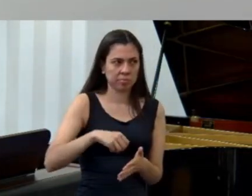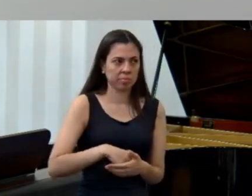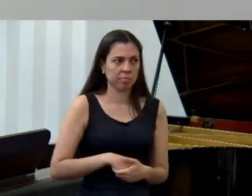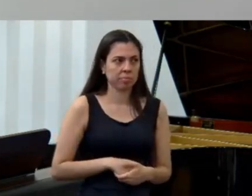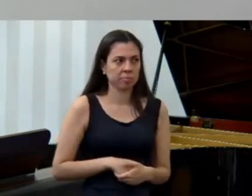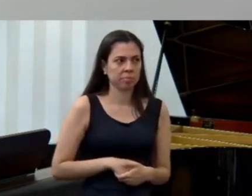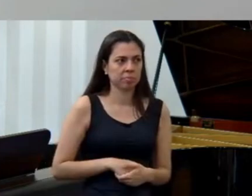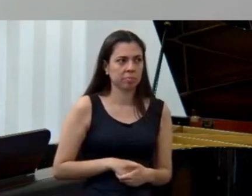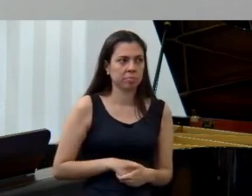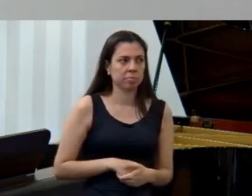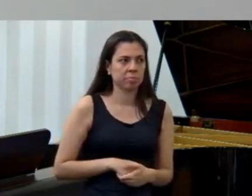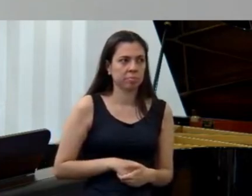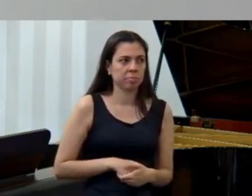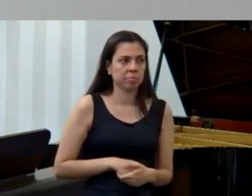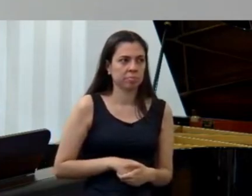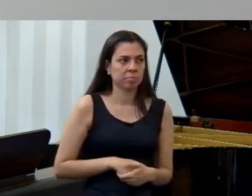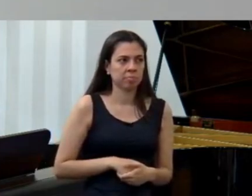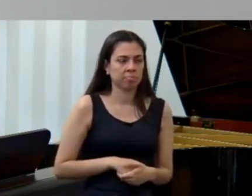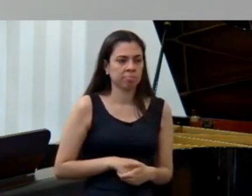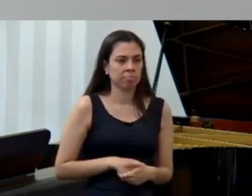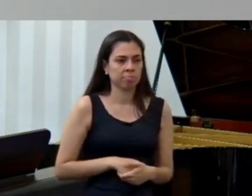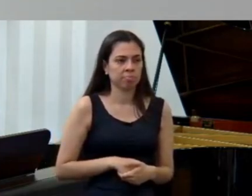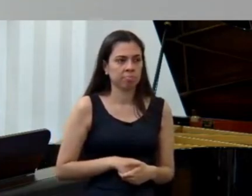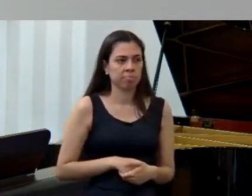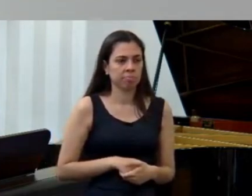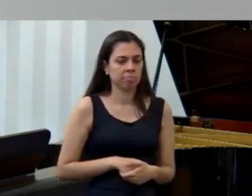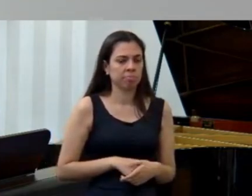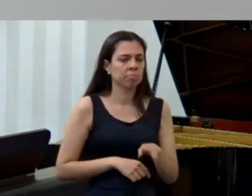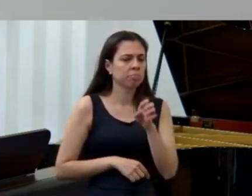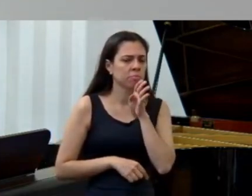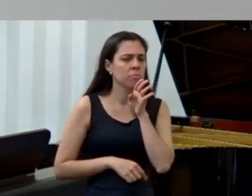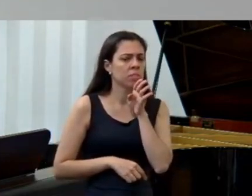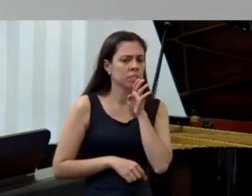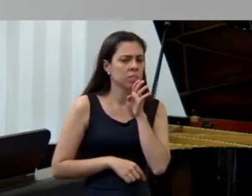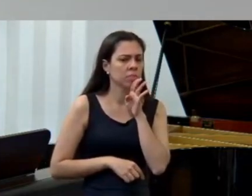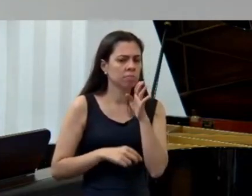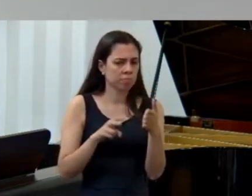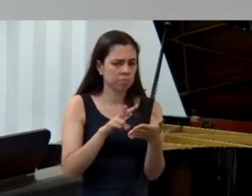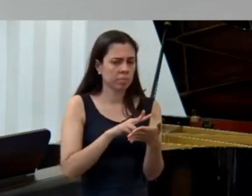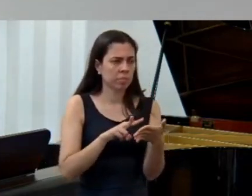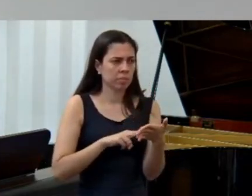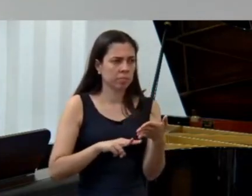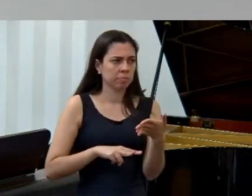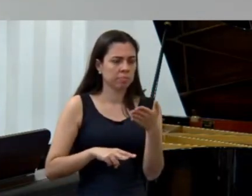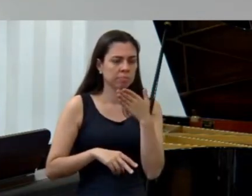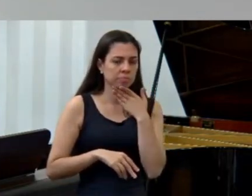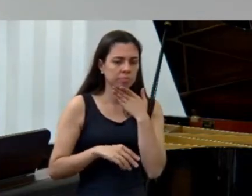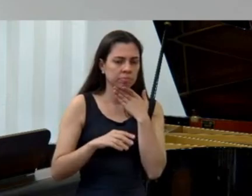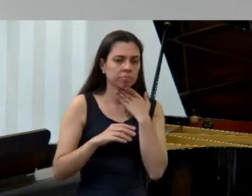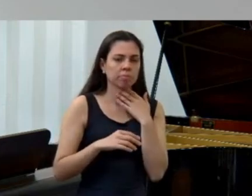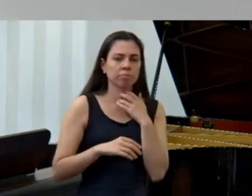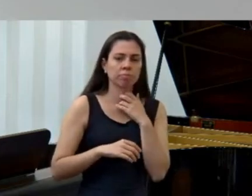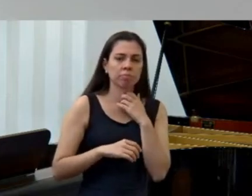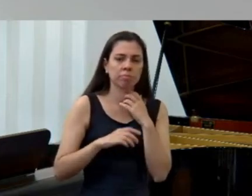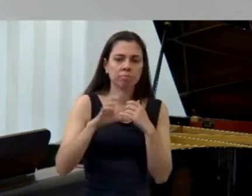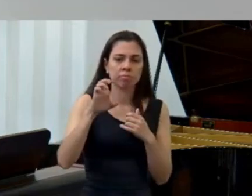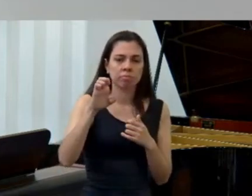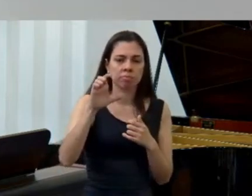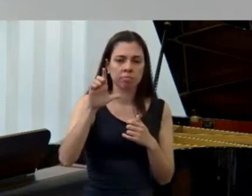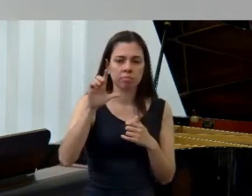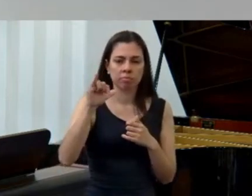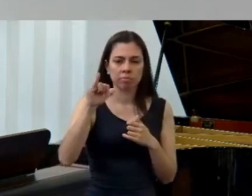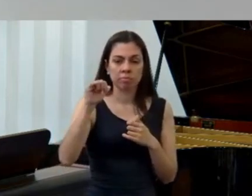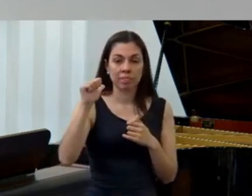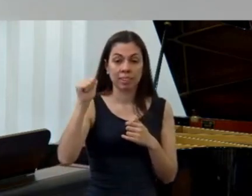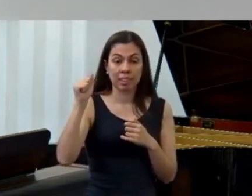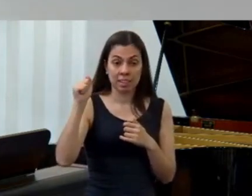conhecido da palavra de Deus. É o momento em que o profeta Elias, um dos homens mais usados por Deus, que tinha